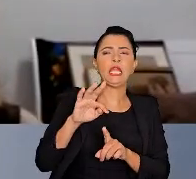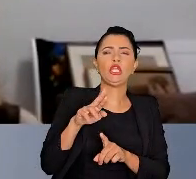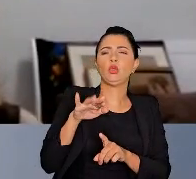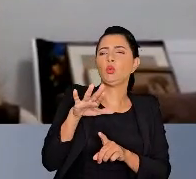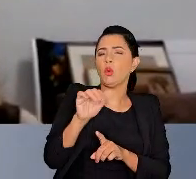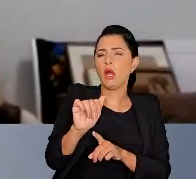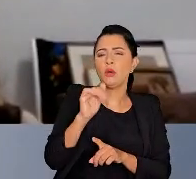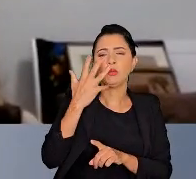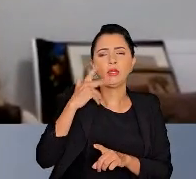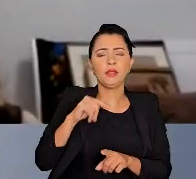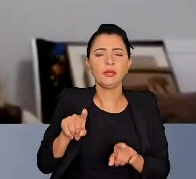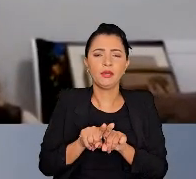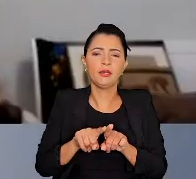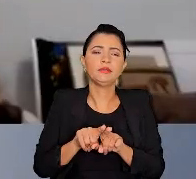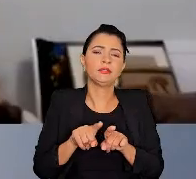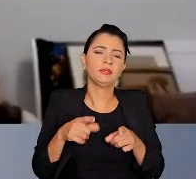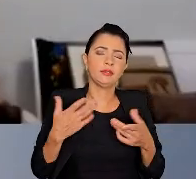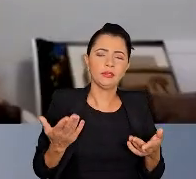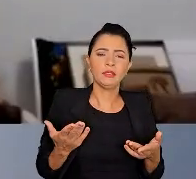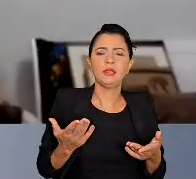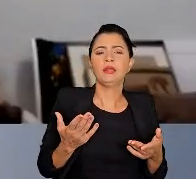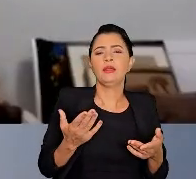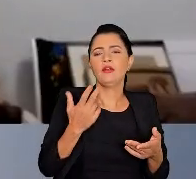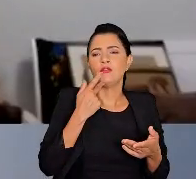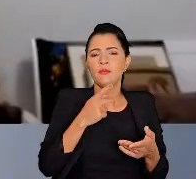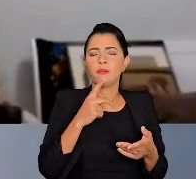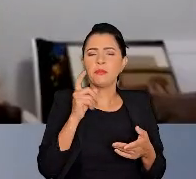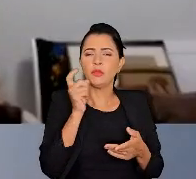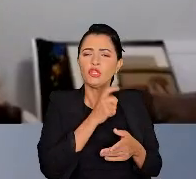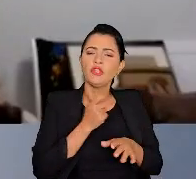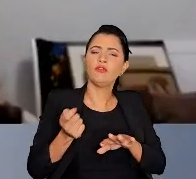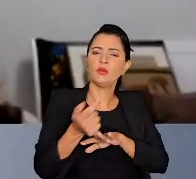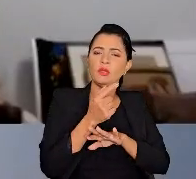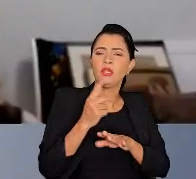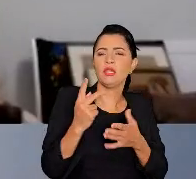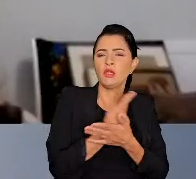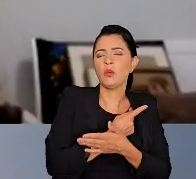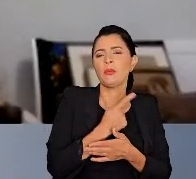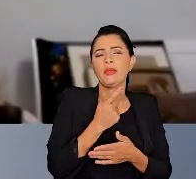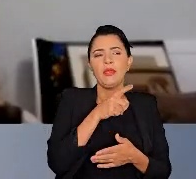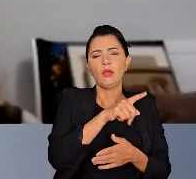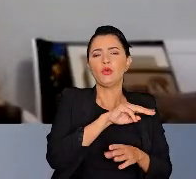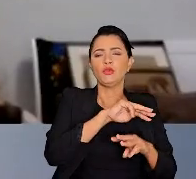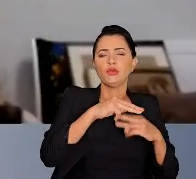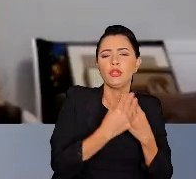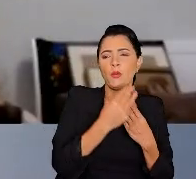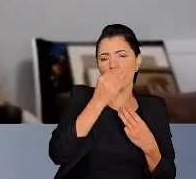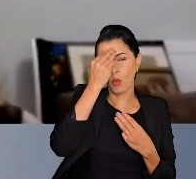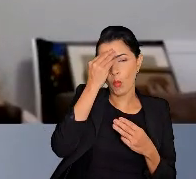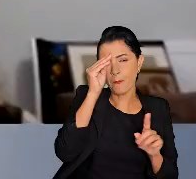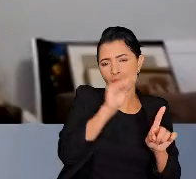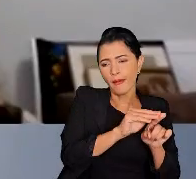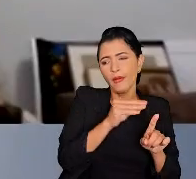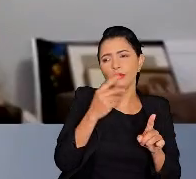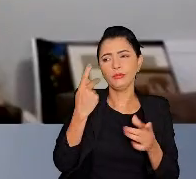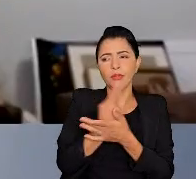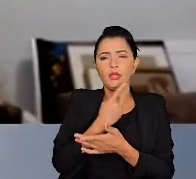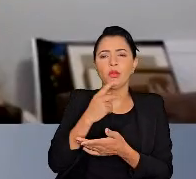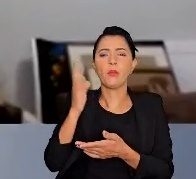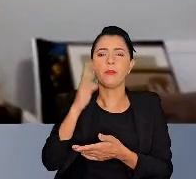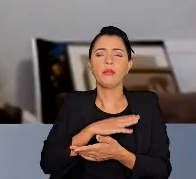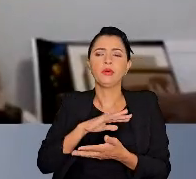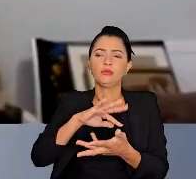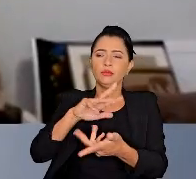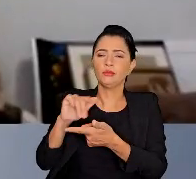judeus eram responsáveis pelos males todos do mundo e que estavam montando um